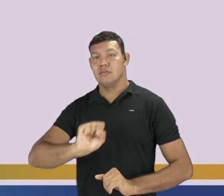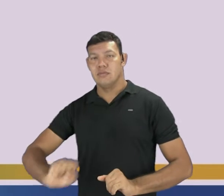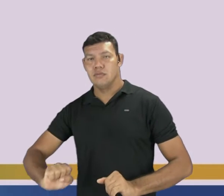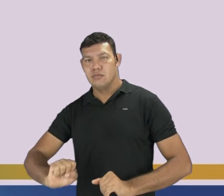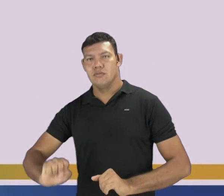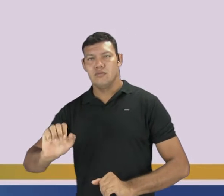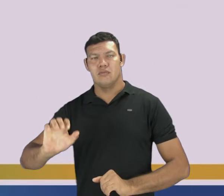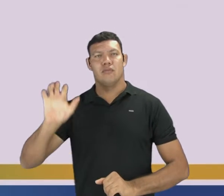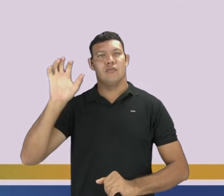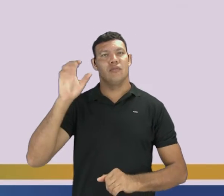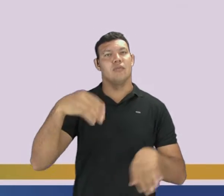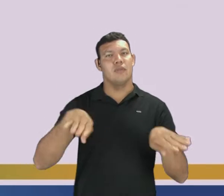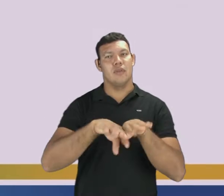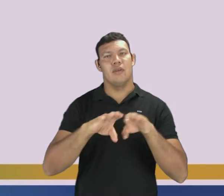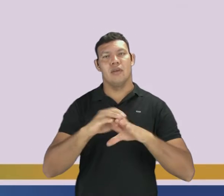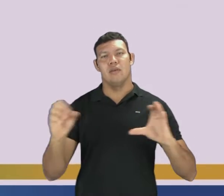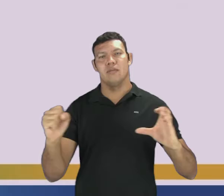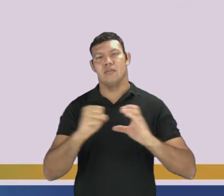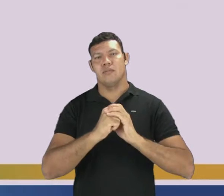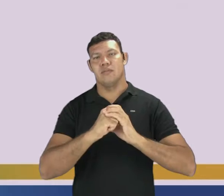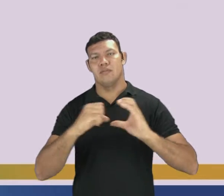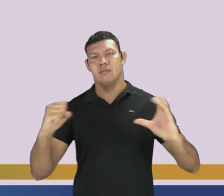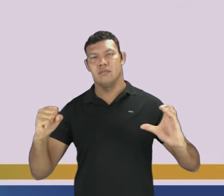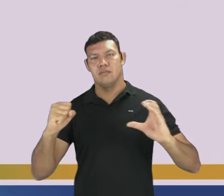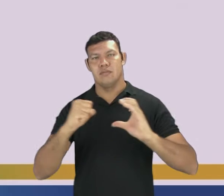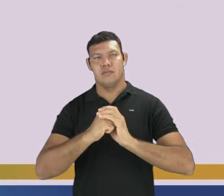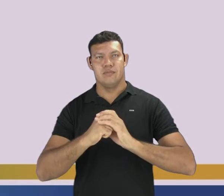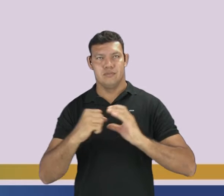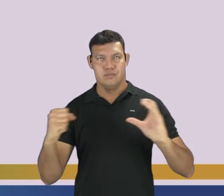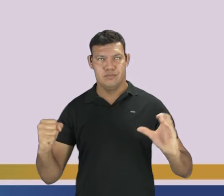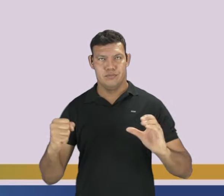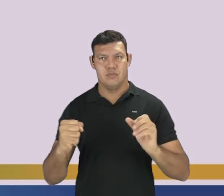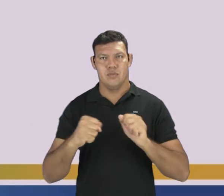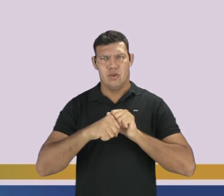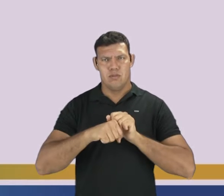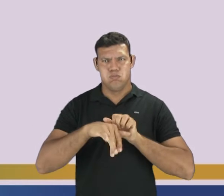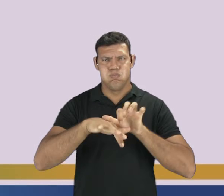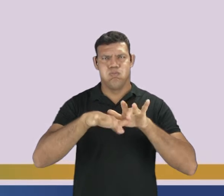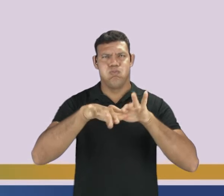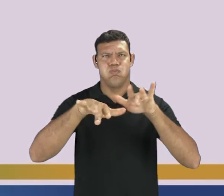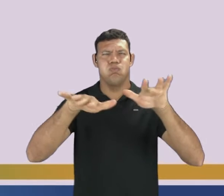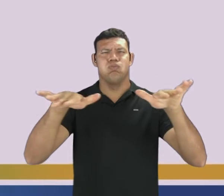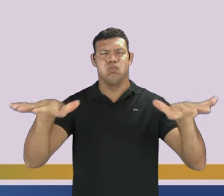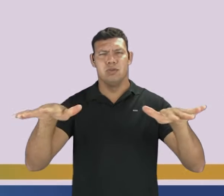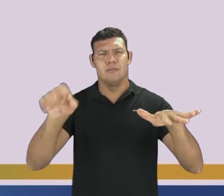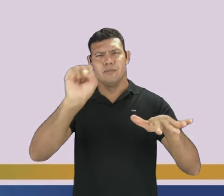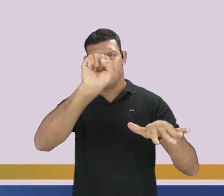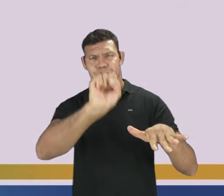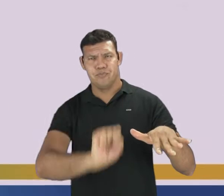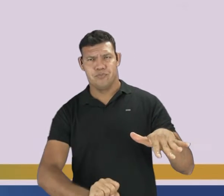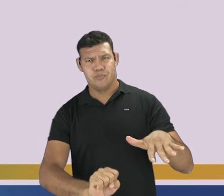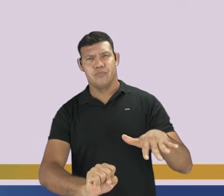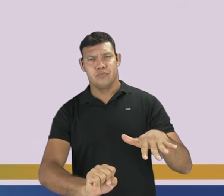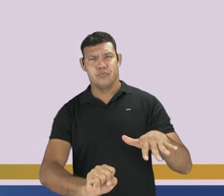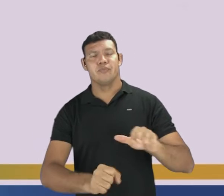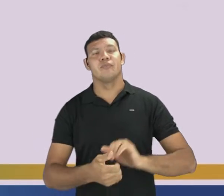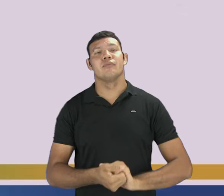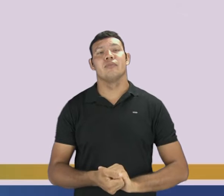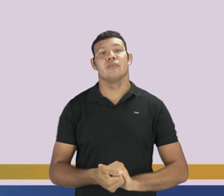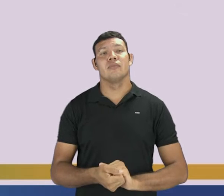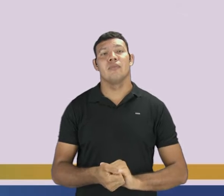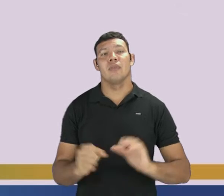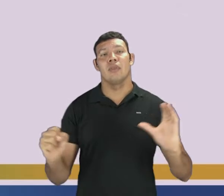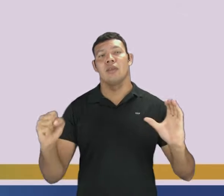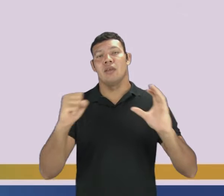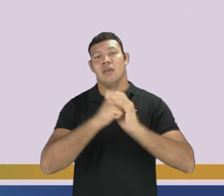sudeste e à região centro-oeste principalmente, né? E ele é difundido entre os imigrantes do sul, que saem em direção às regiões centro-oeste